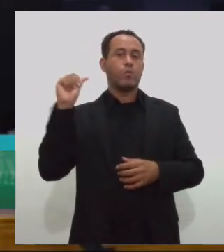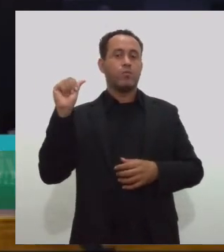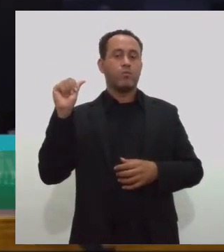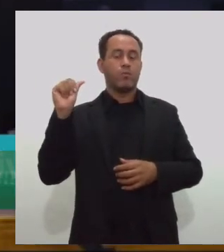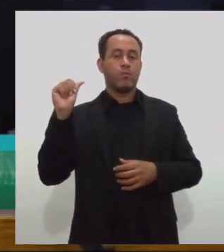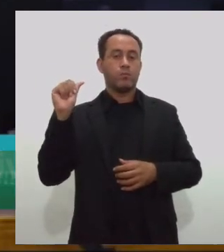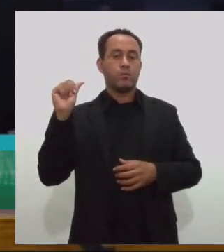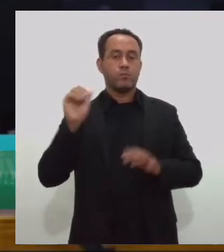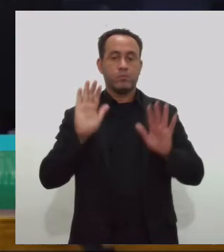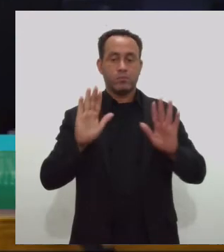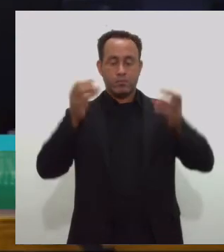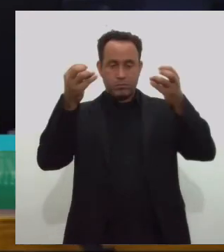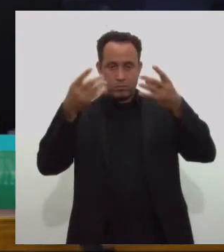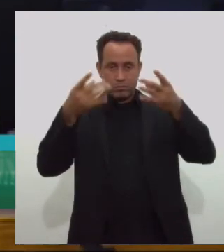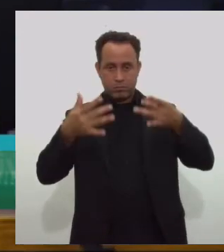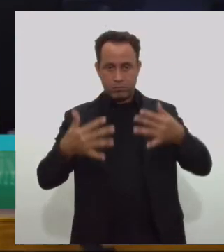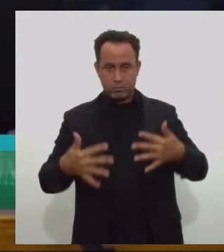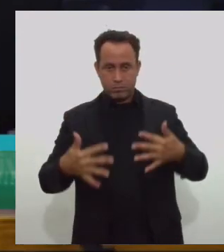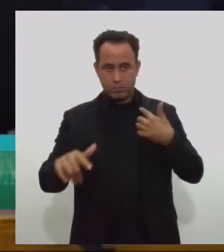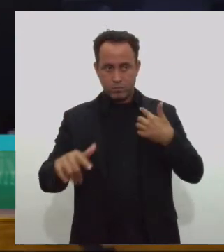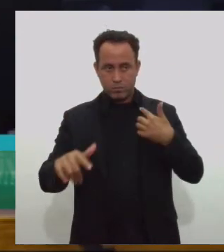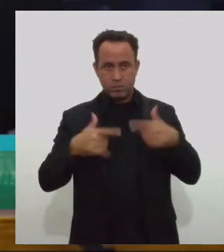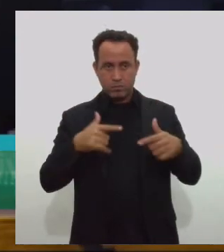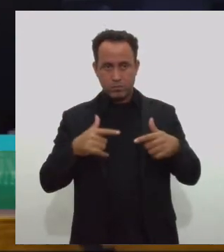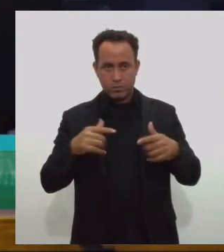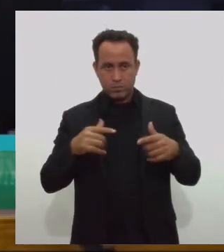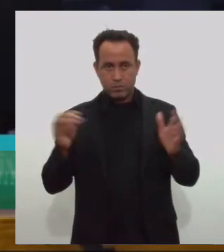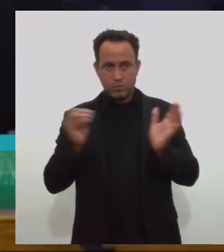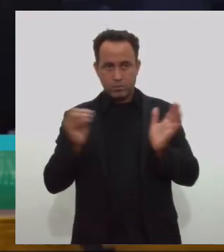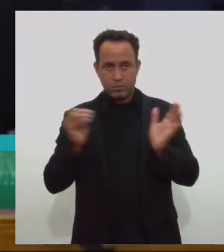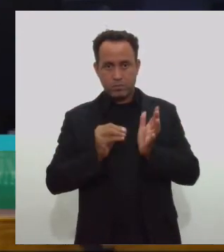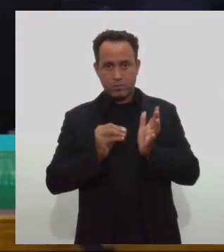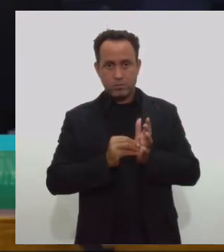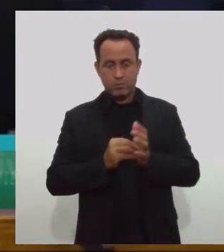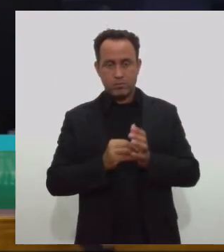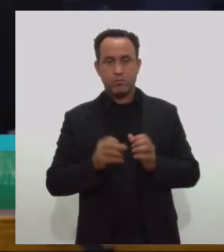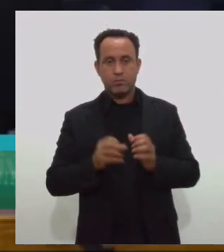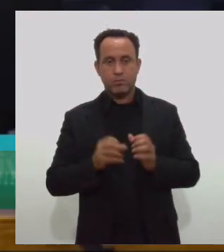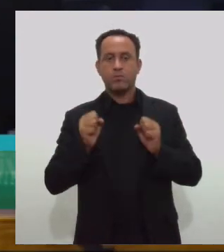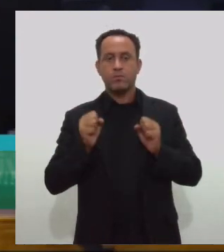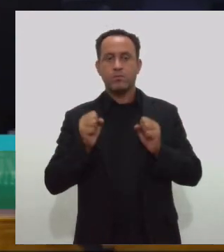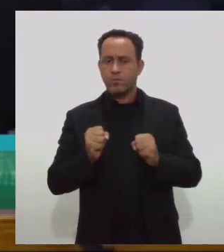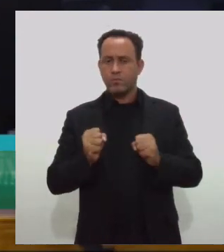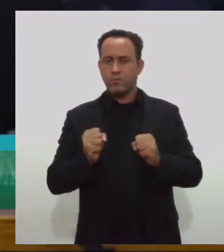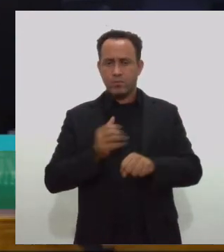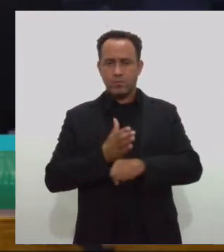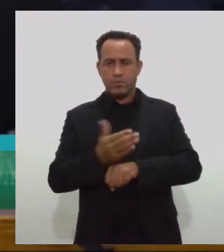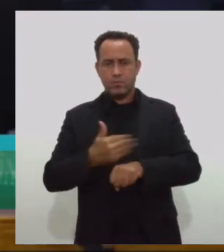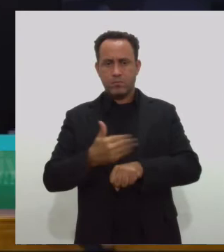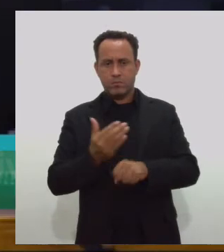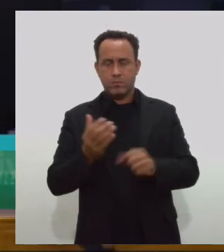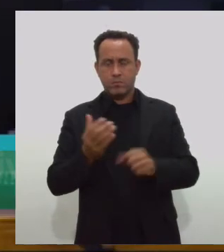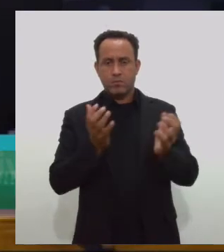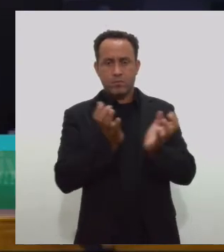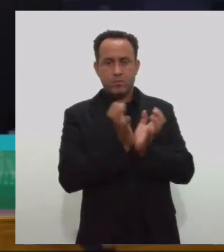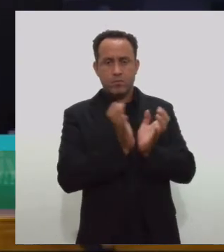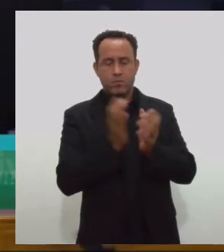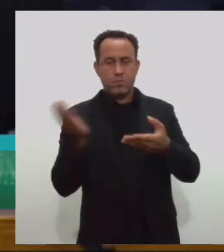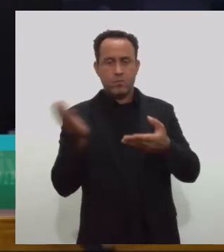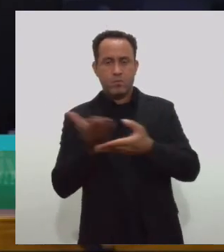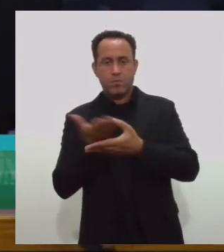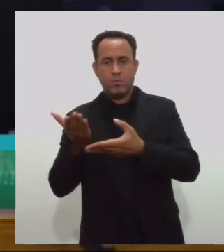mais claramente os atos de improbidade, possibilitando o desmembramento de processos